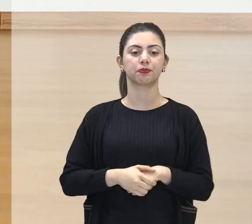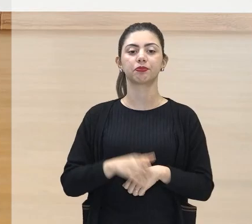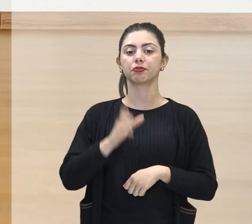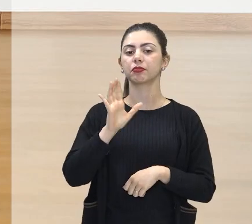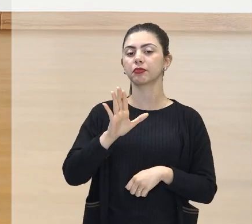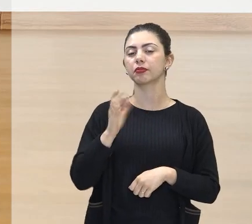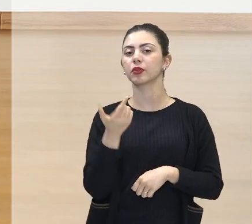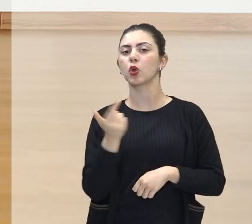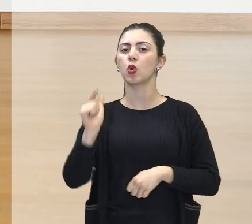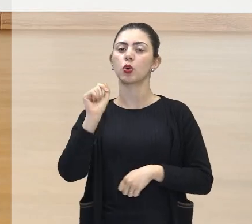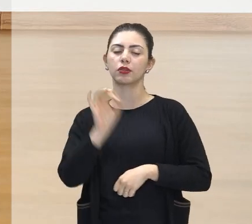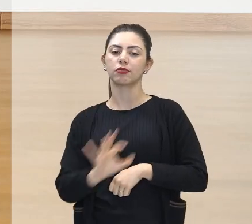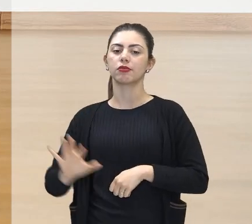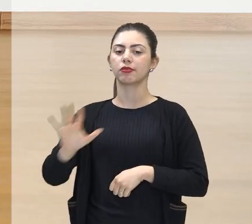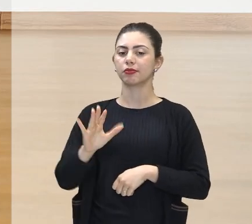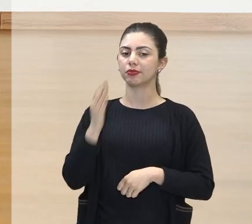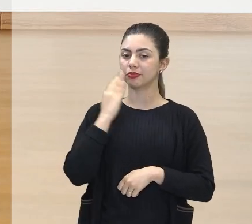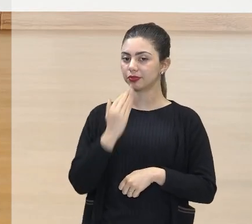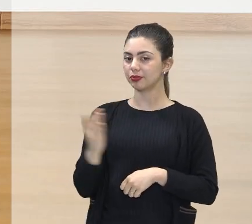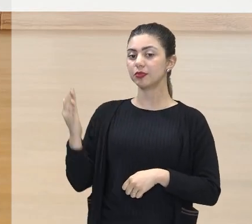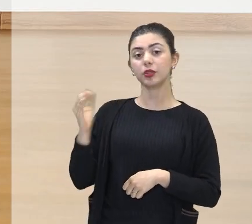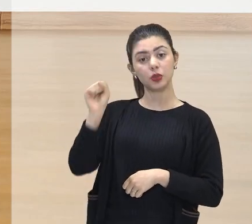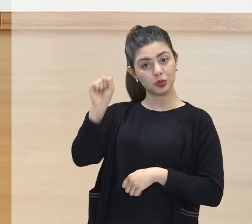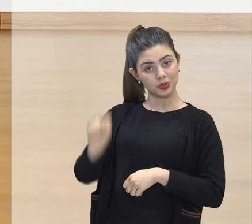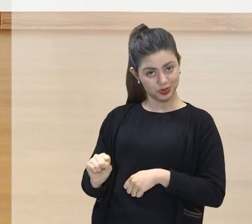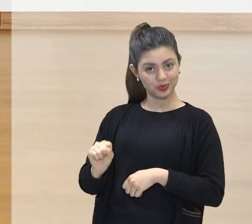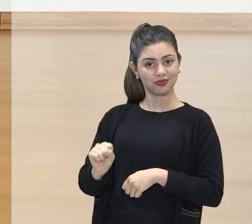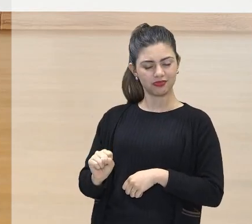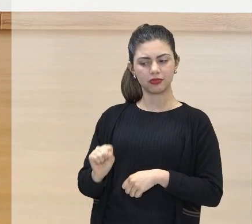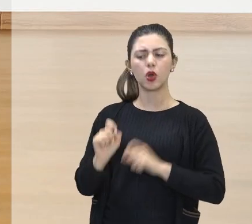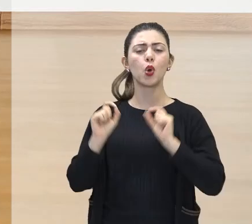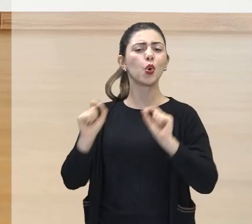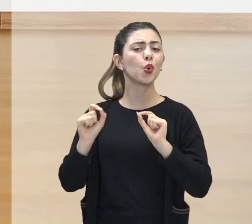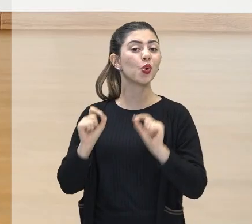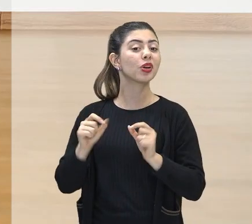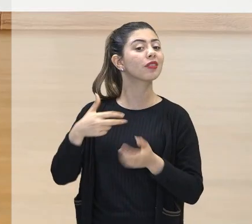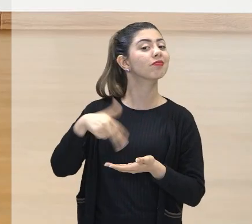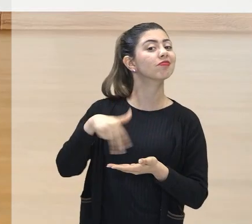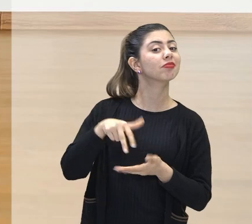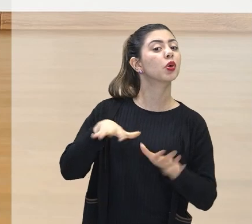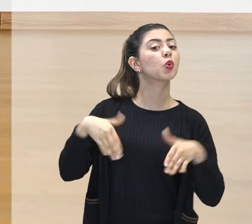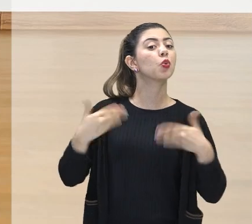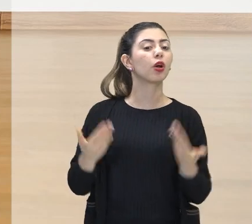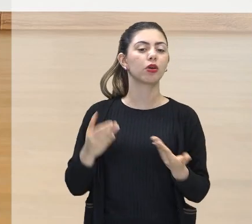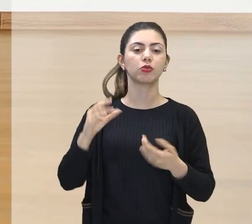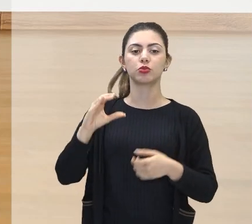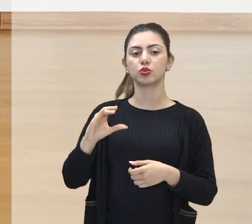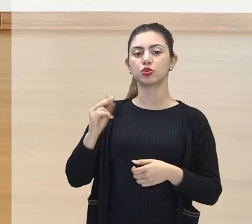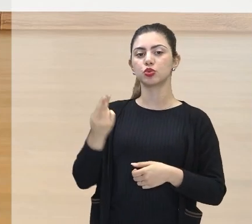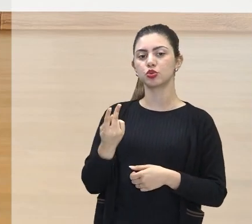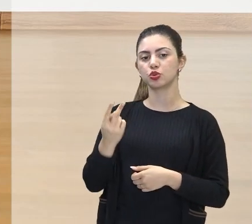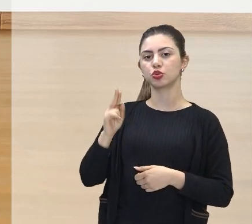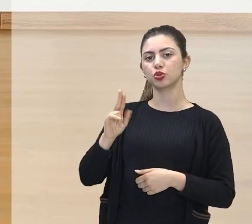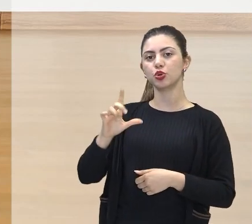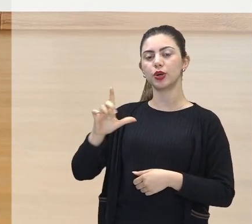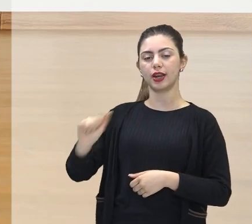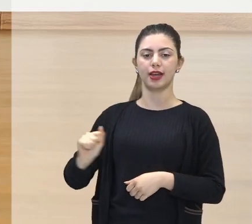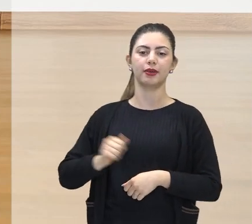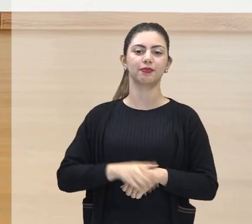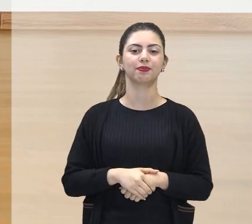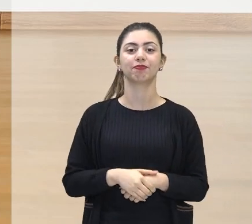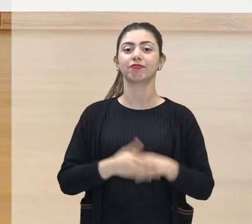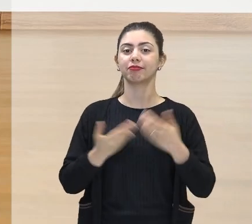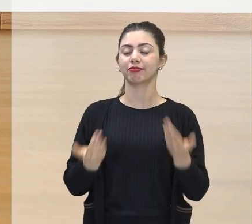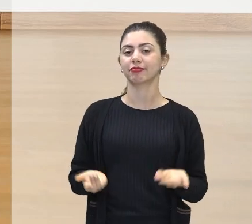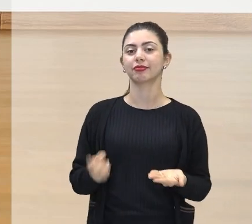do Brasil que nós conhecemos foi a região sul. O que tem lá na região sul? É a chula. O que é a chula? É